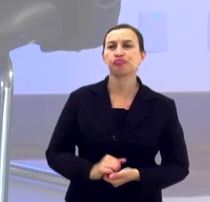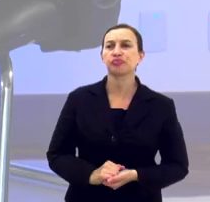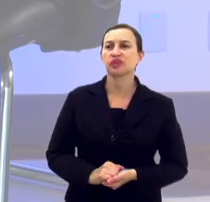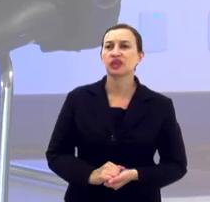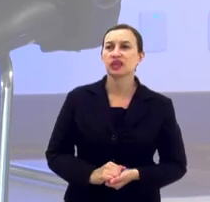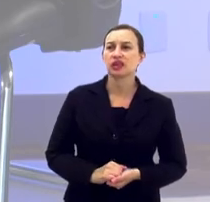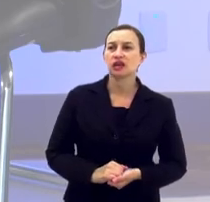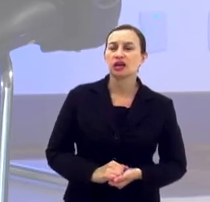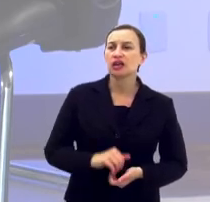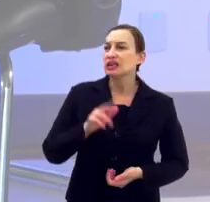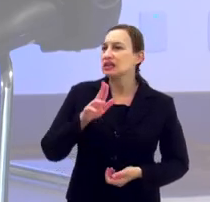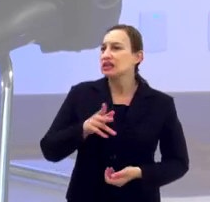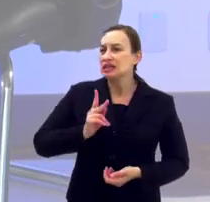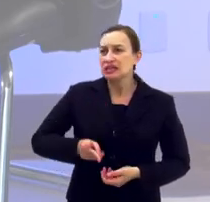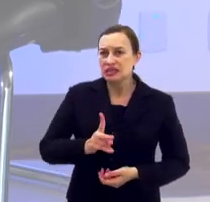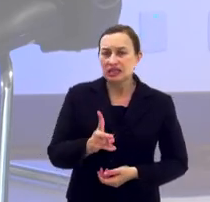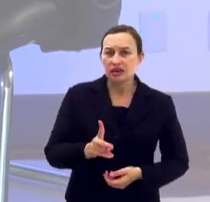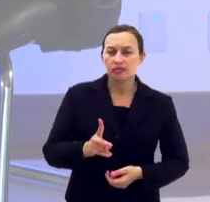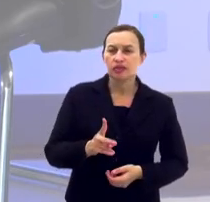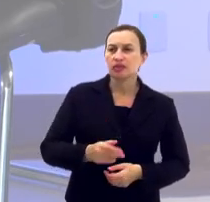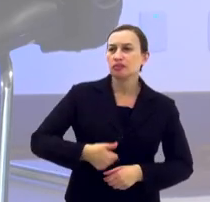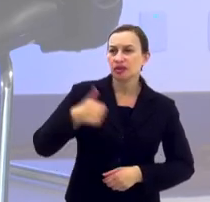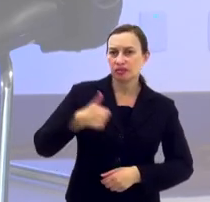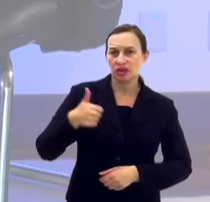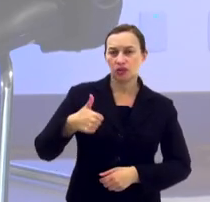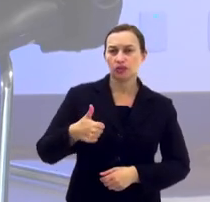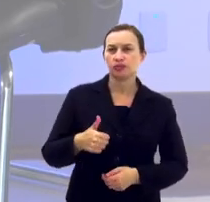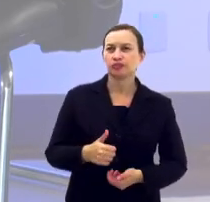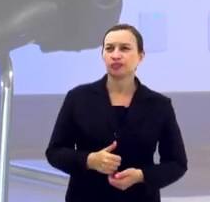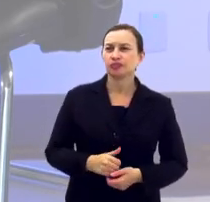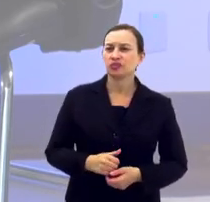Sobrevivência. Sempre coloca isso na... E